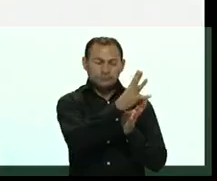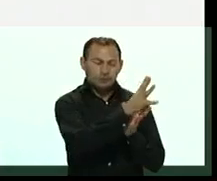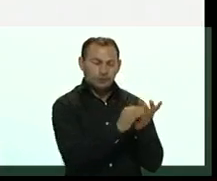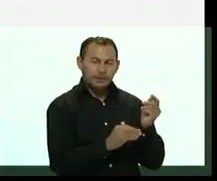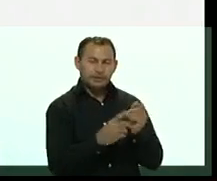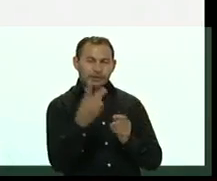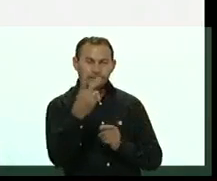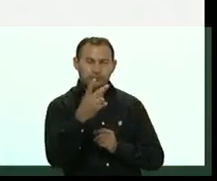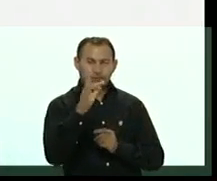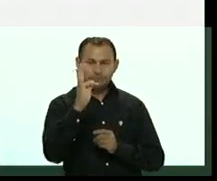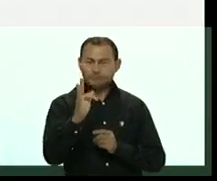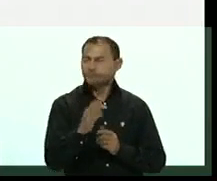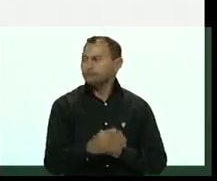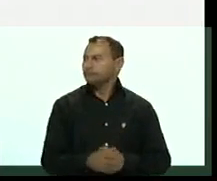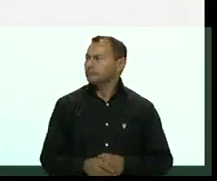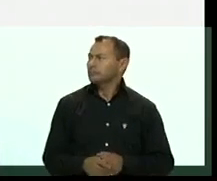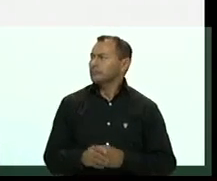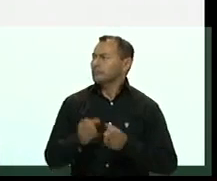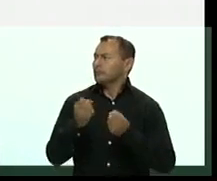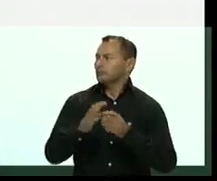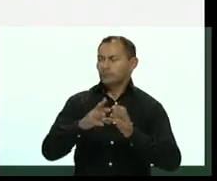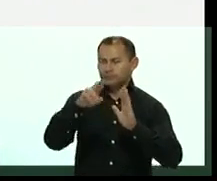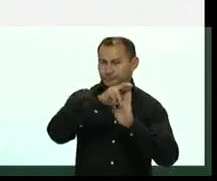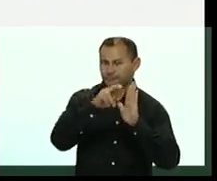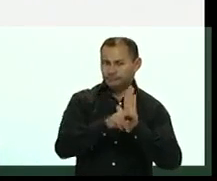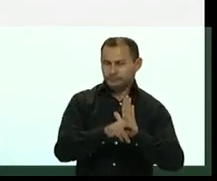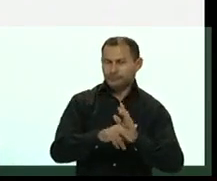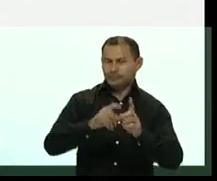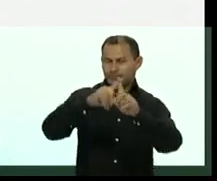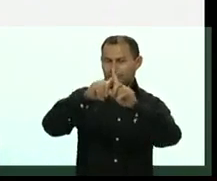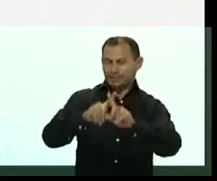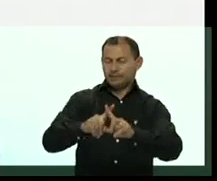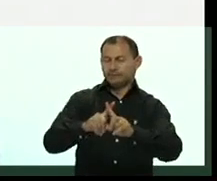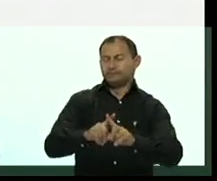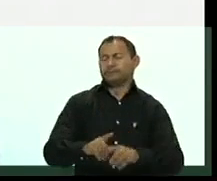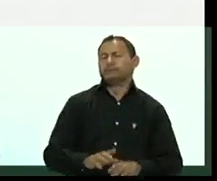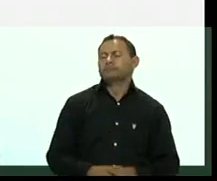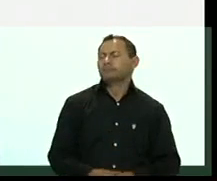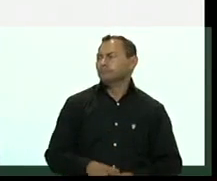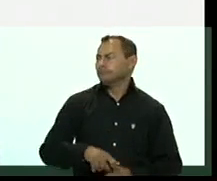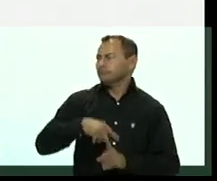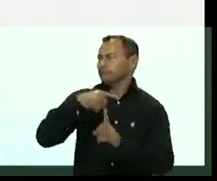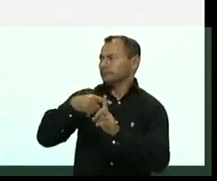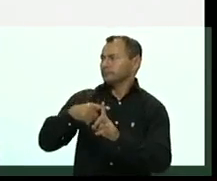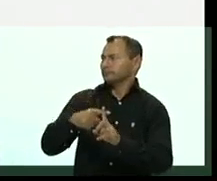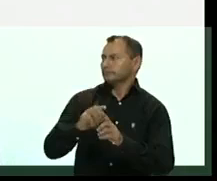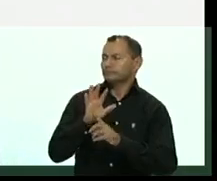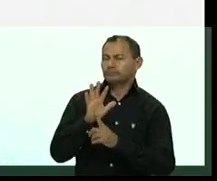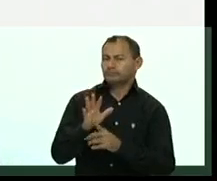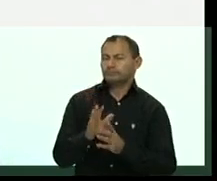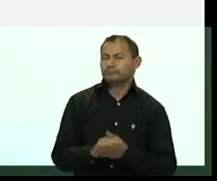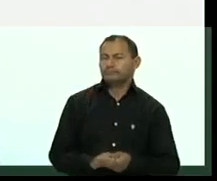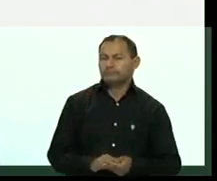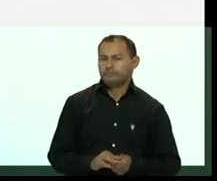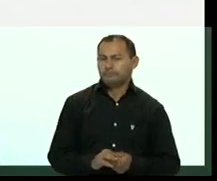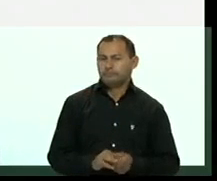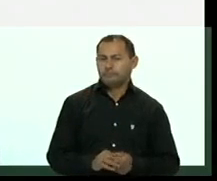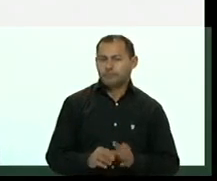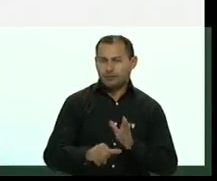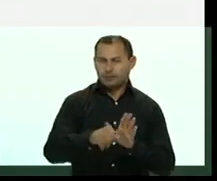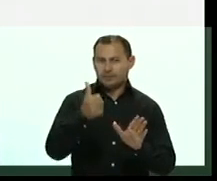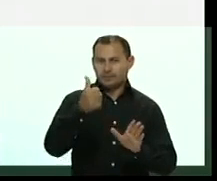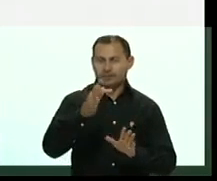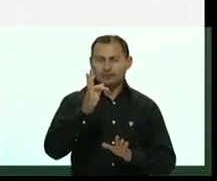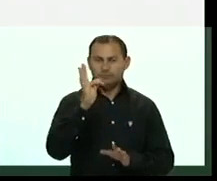segunda função aqui. Se eu estou trabalhando com regrinha do produto, mais, então o mais está aparecendo aqui. A